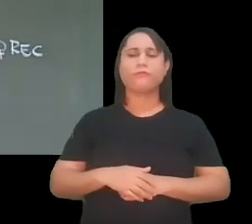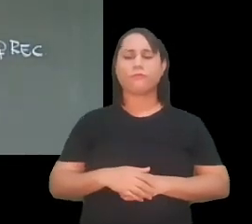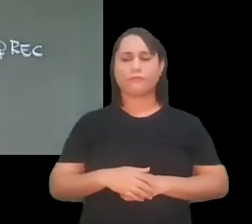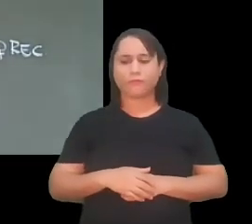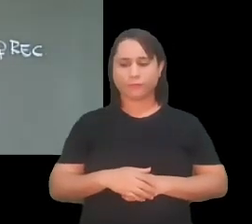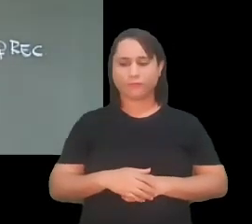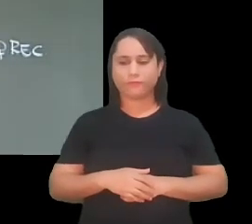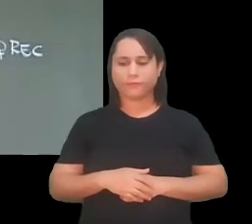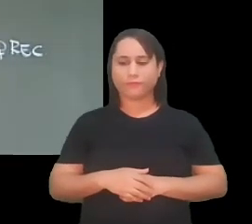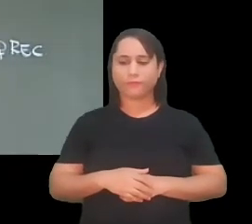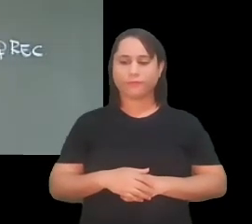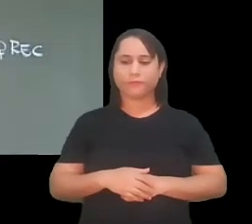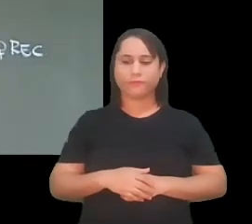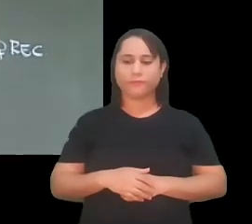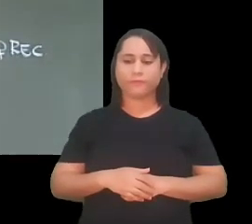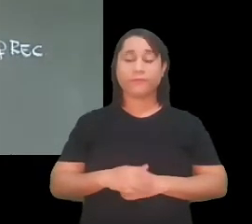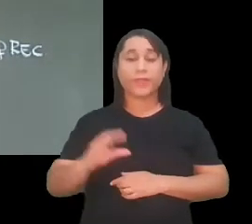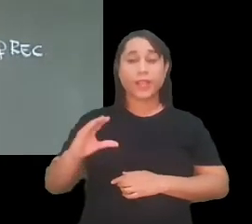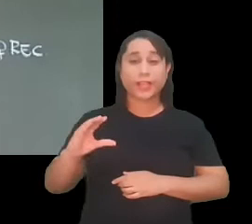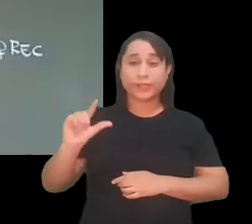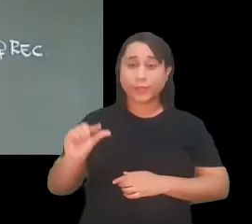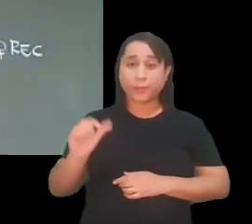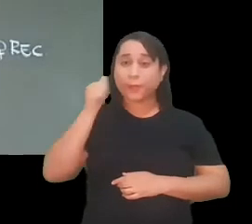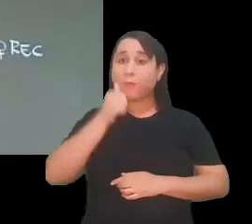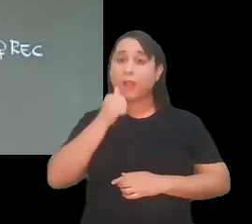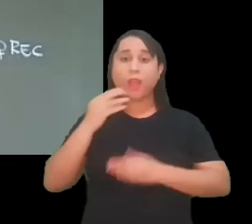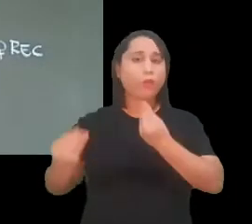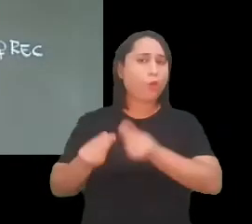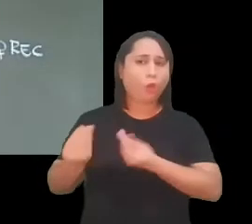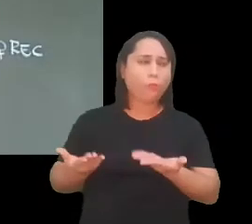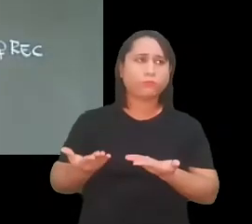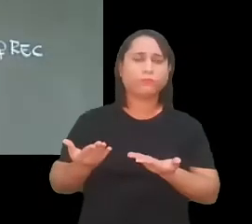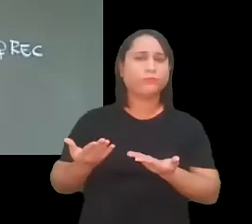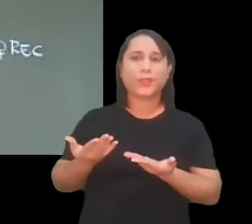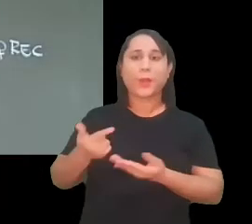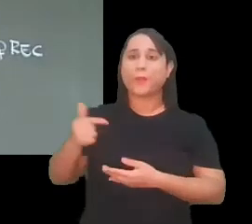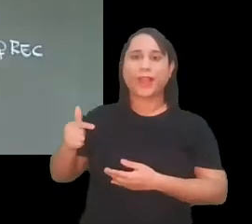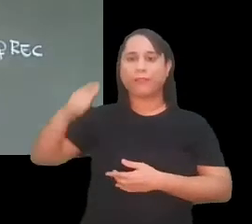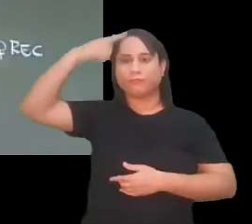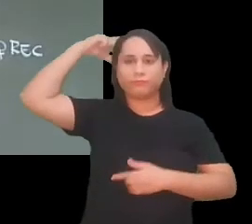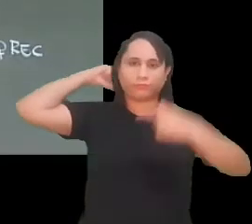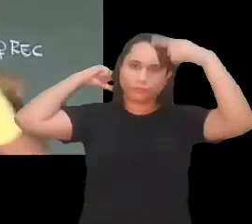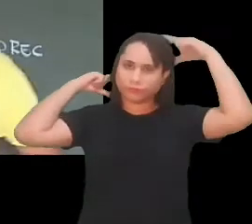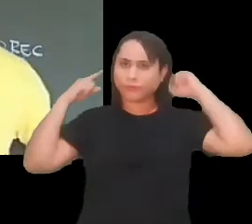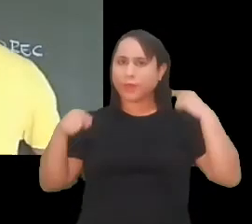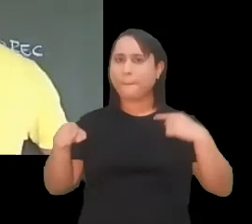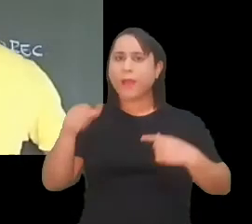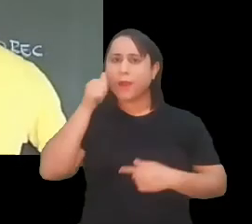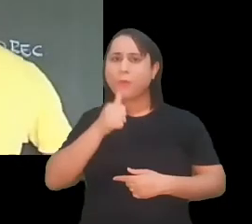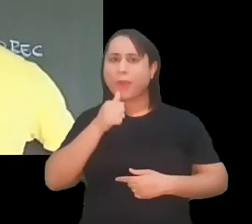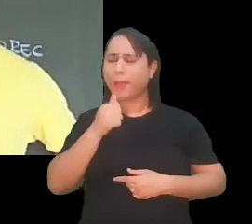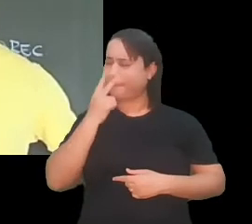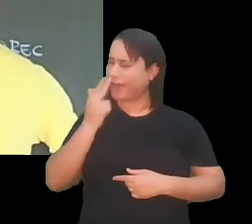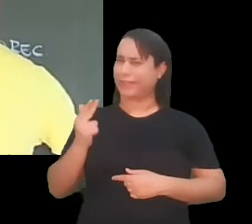recessiva. E esse Czinho nas mulheres, que não causa calvície, ela é de caráter dominante. Então, em